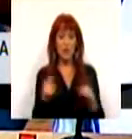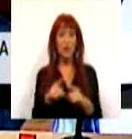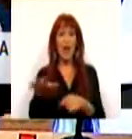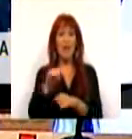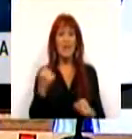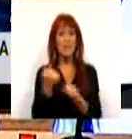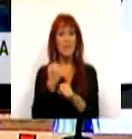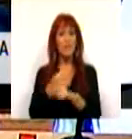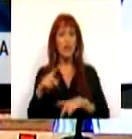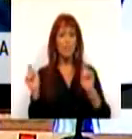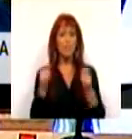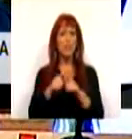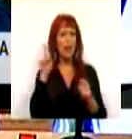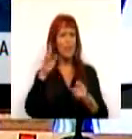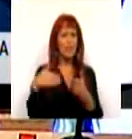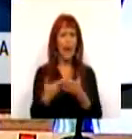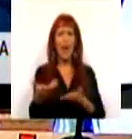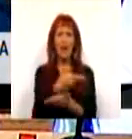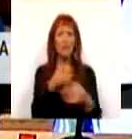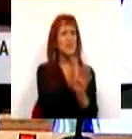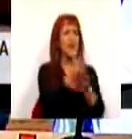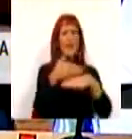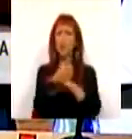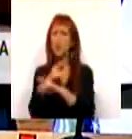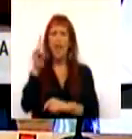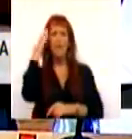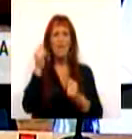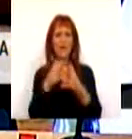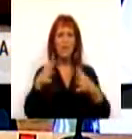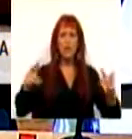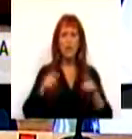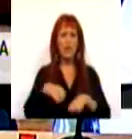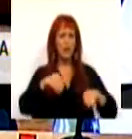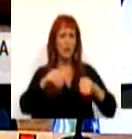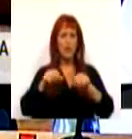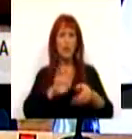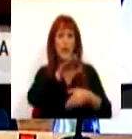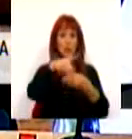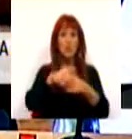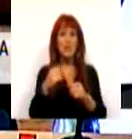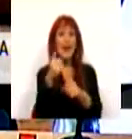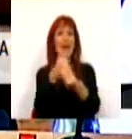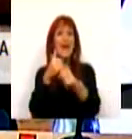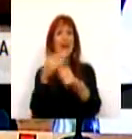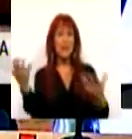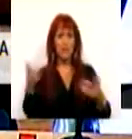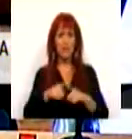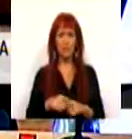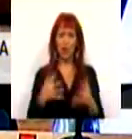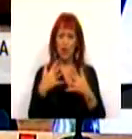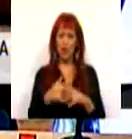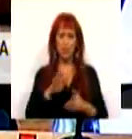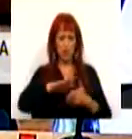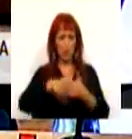domínios de atividade, promove e valoriza relações entre setores, prevê o alargamento territorial com a inclusão das ilhas. Estruturas